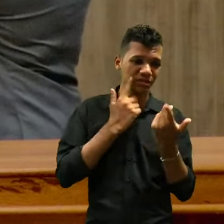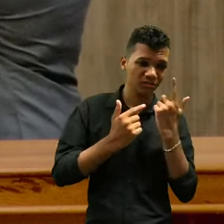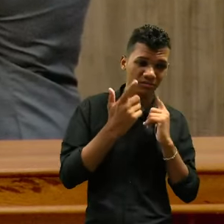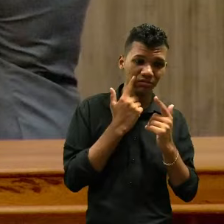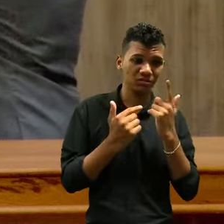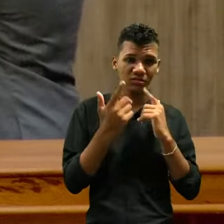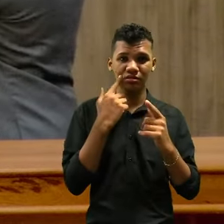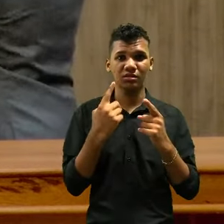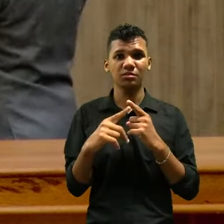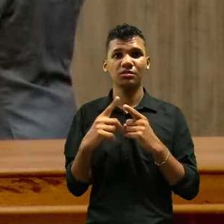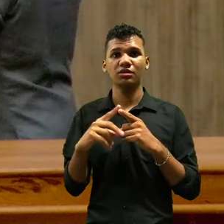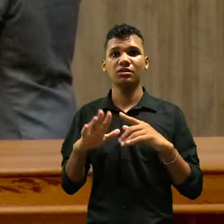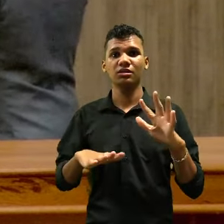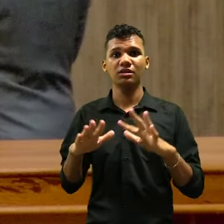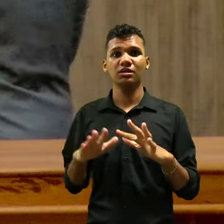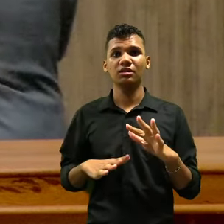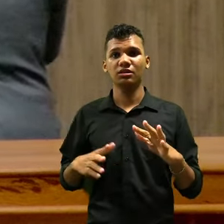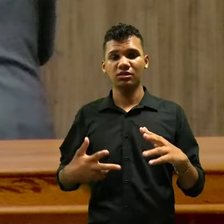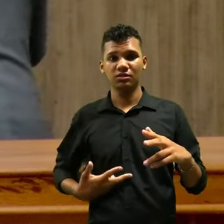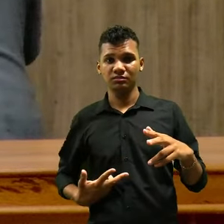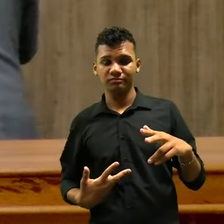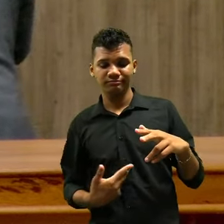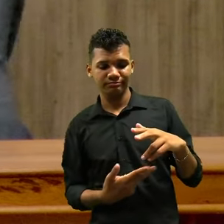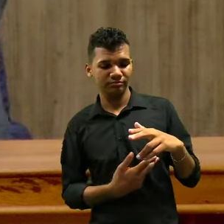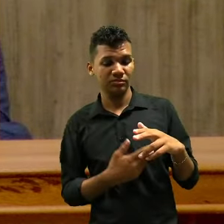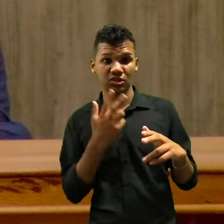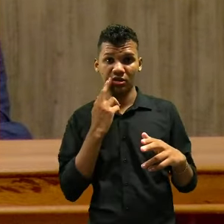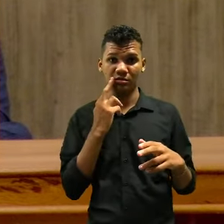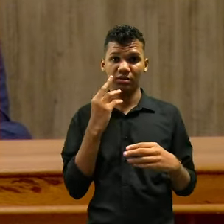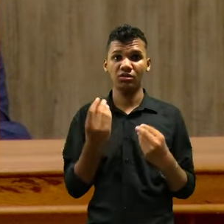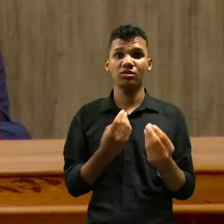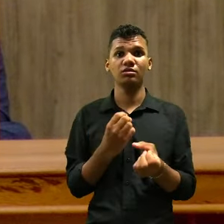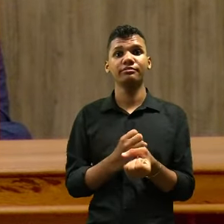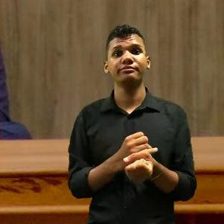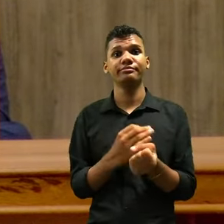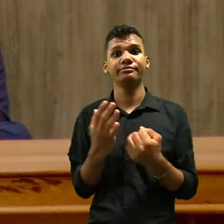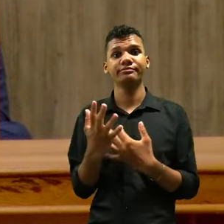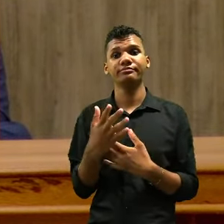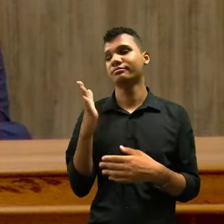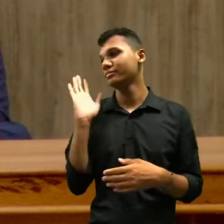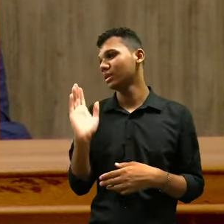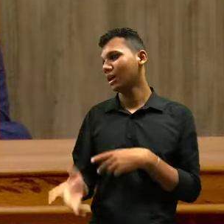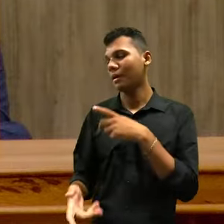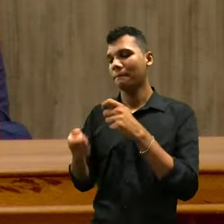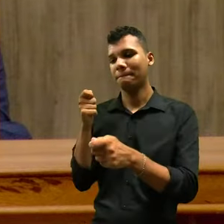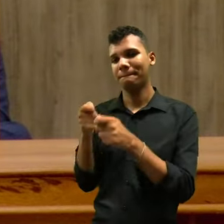cortar o paciente normal emoção cont